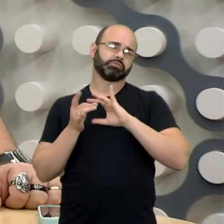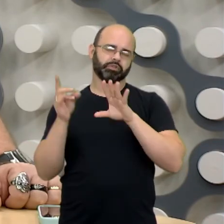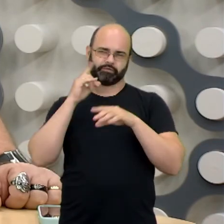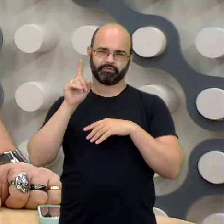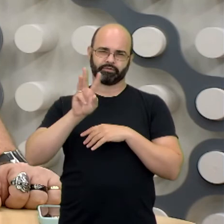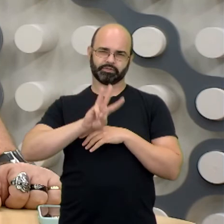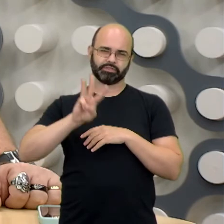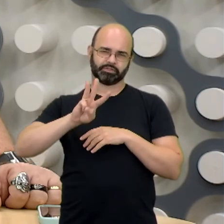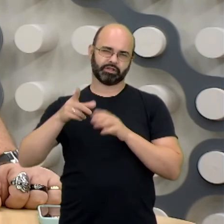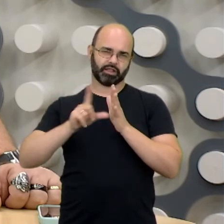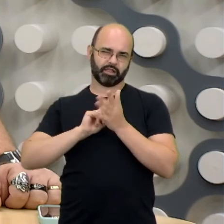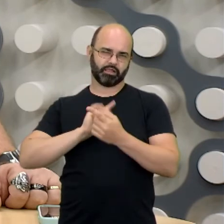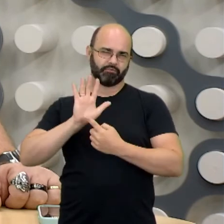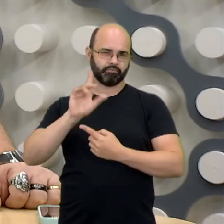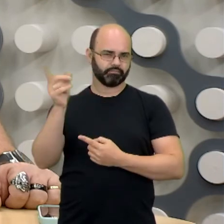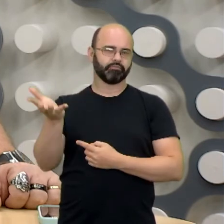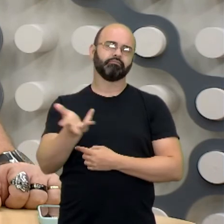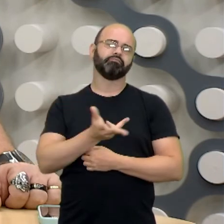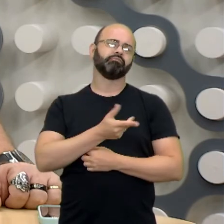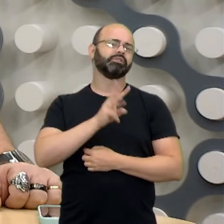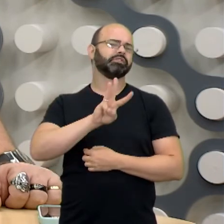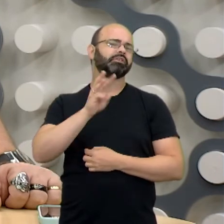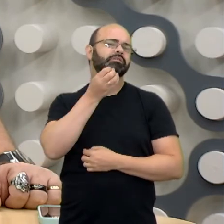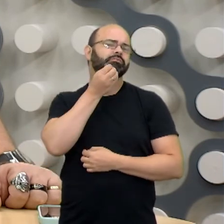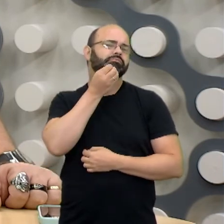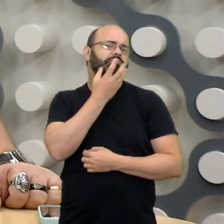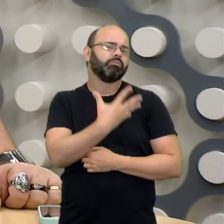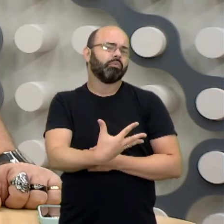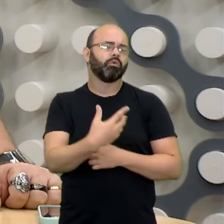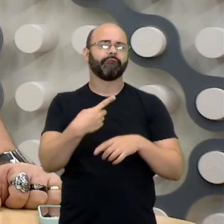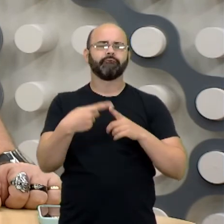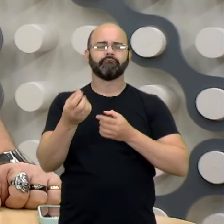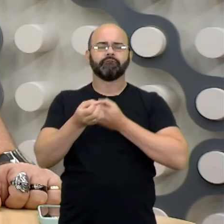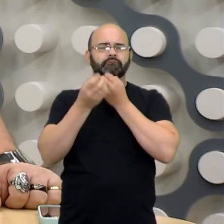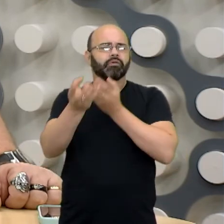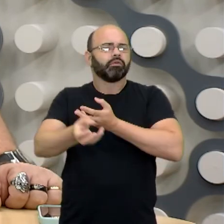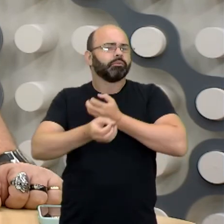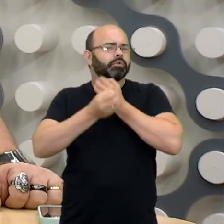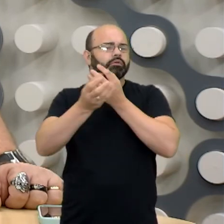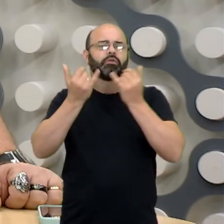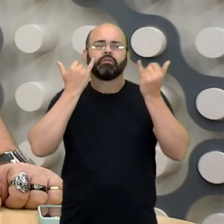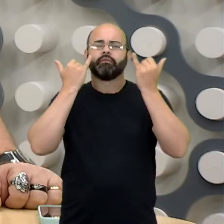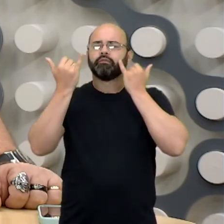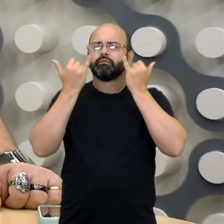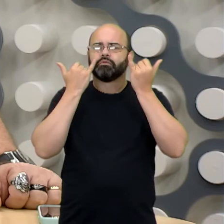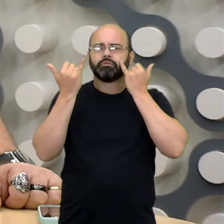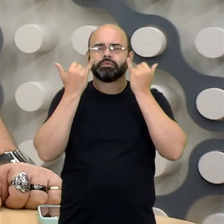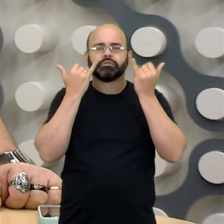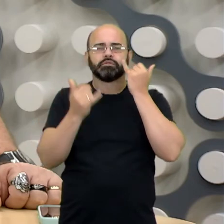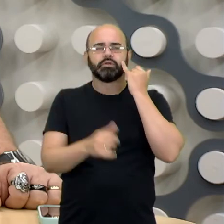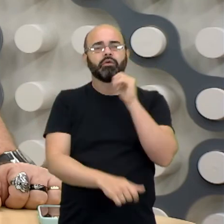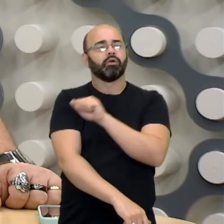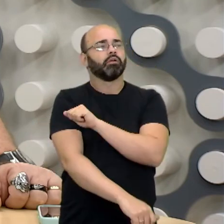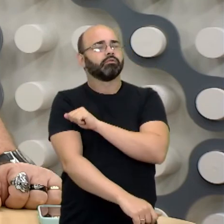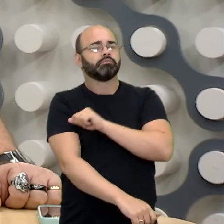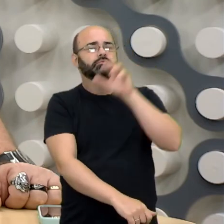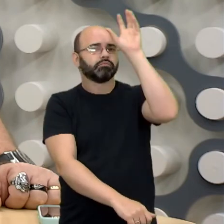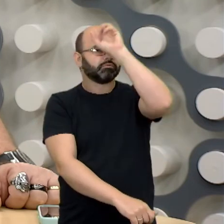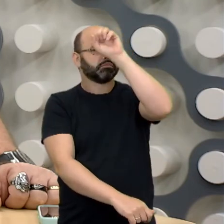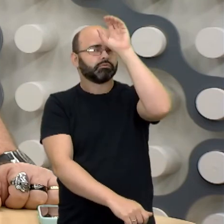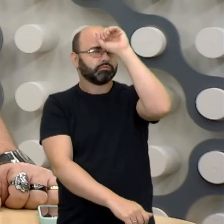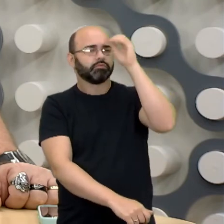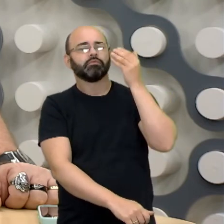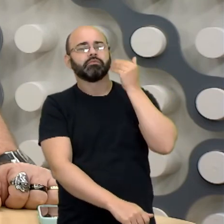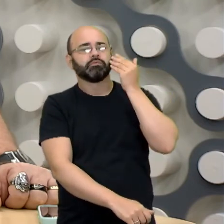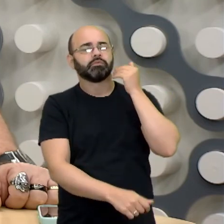site, ele é enriquecedor, ele tem diversas informações, né, para os alunos, né, e aí serve aí de base